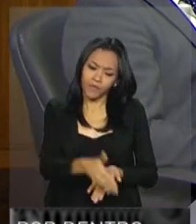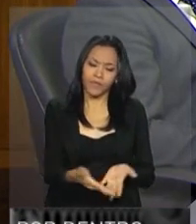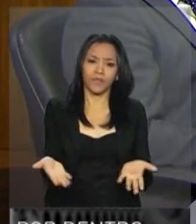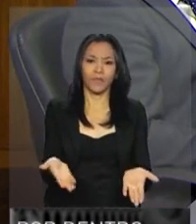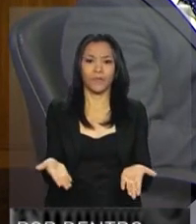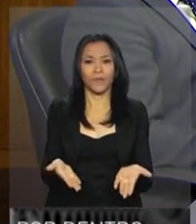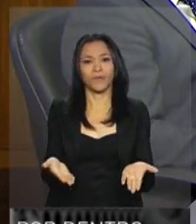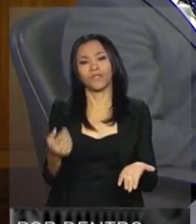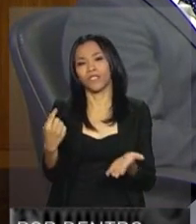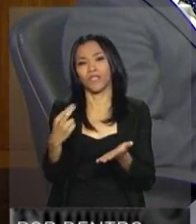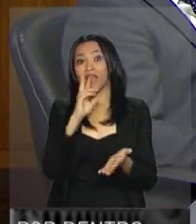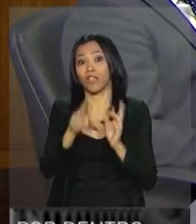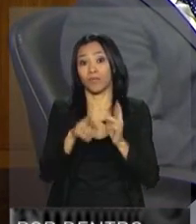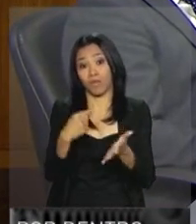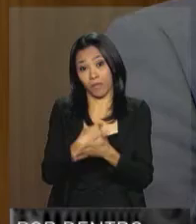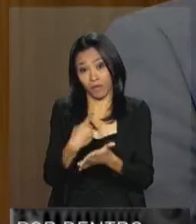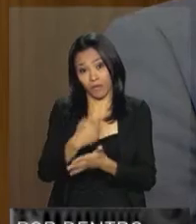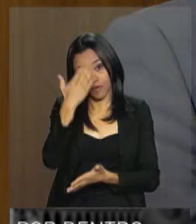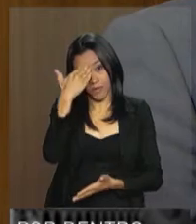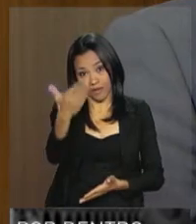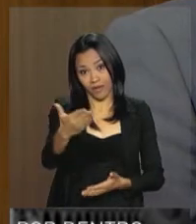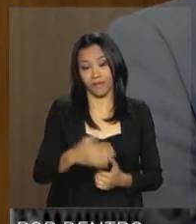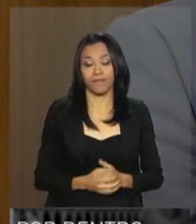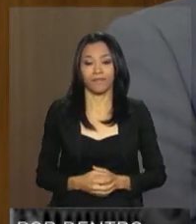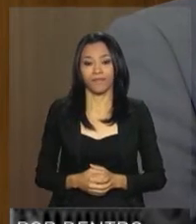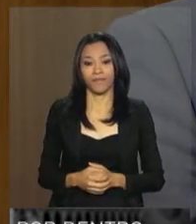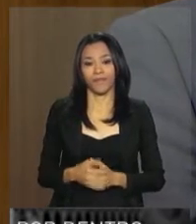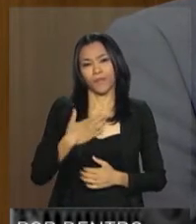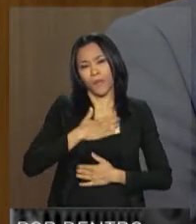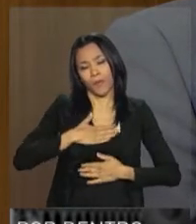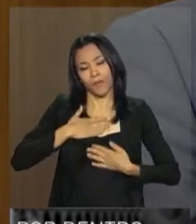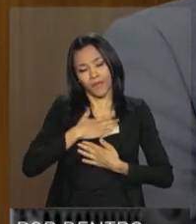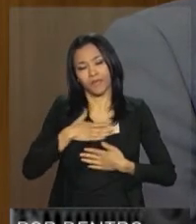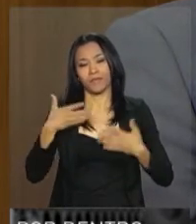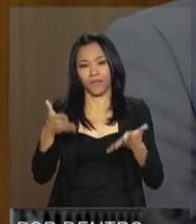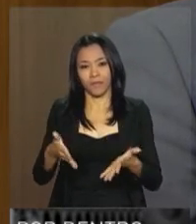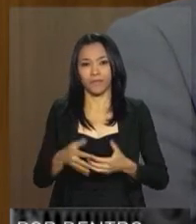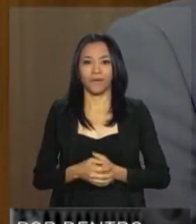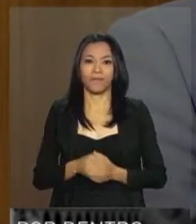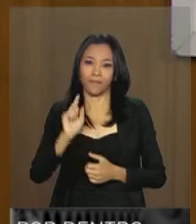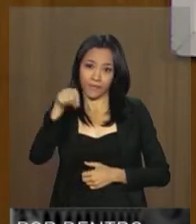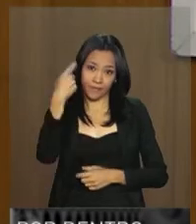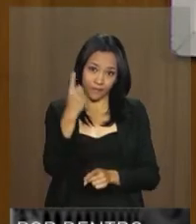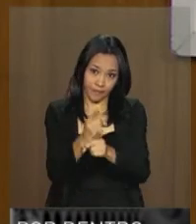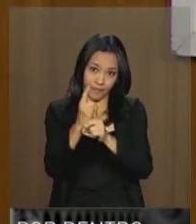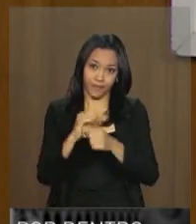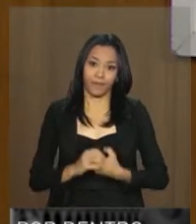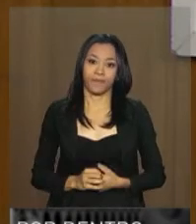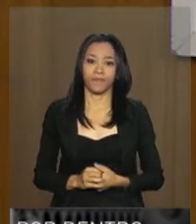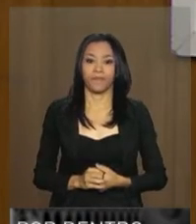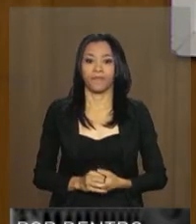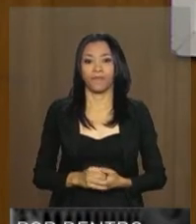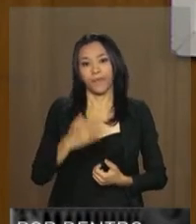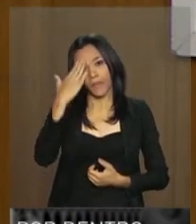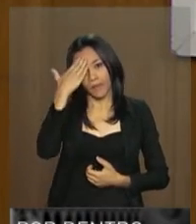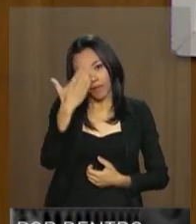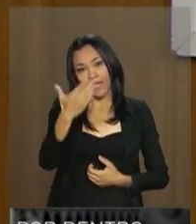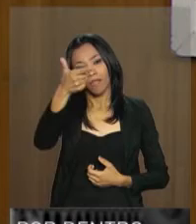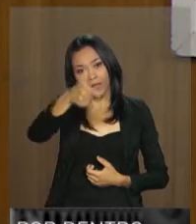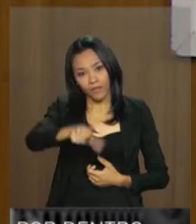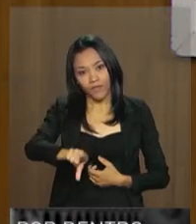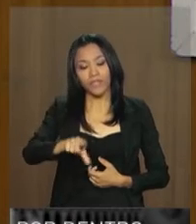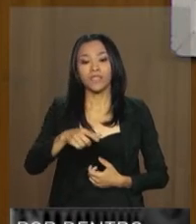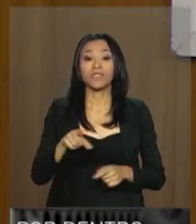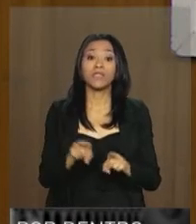por responder tantas perguntas brigada obrigado foi um prazer participar do programa som até a próxima etapa é legal obrigada mais uma vez eu